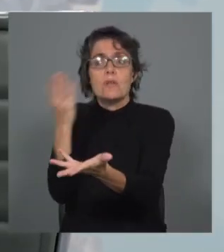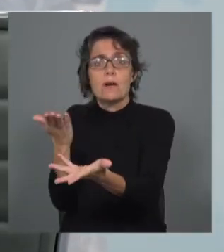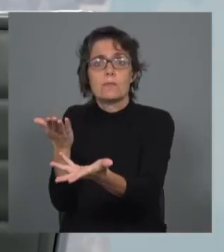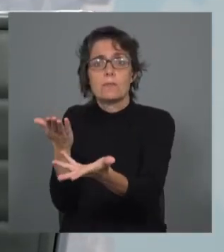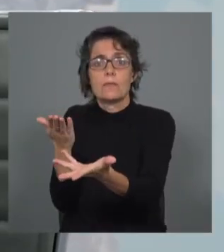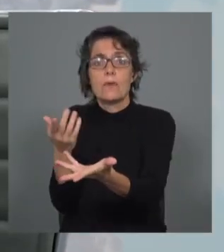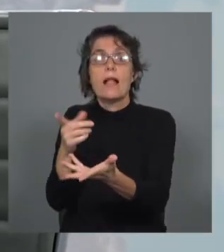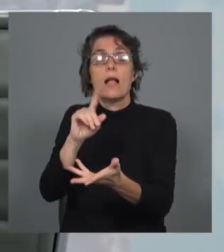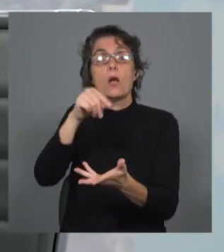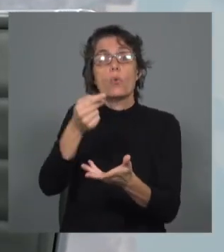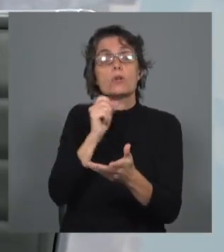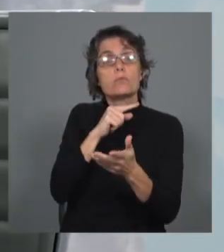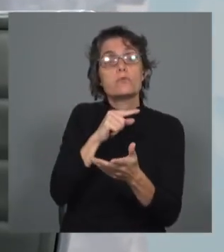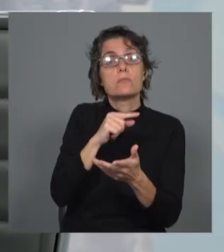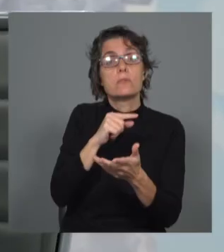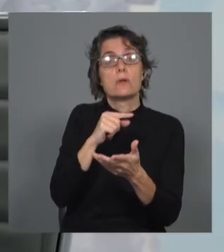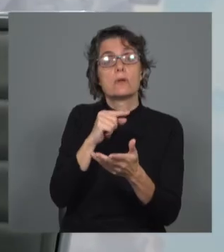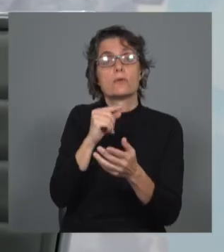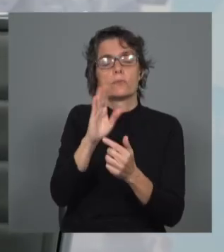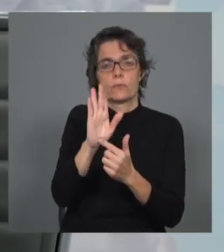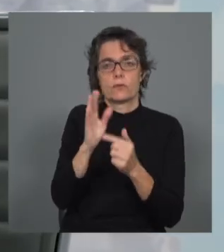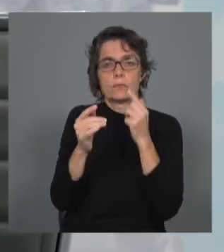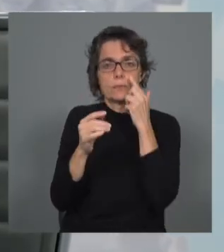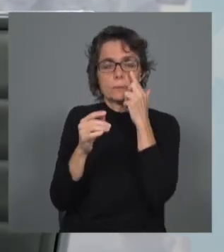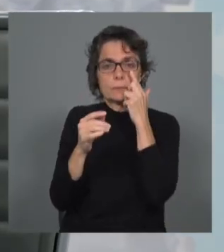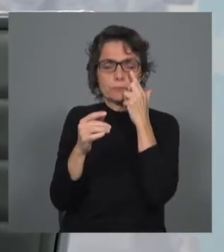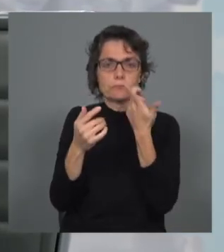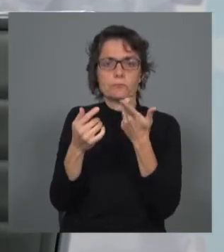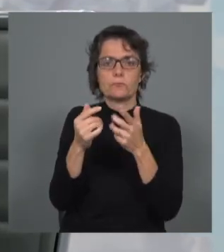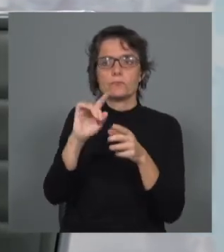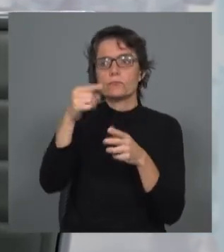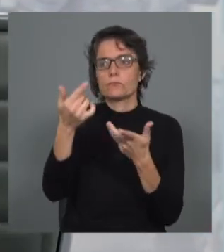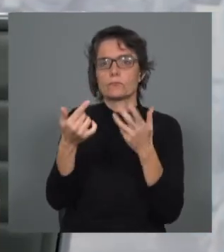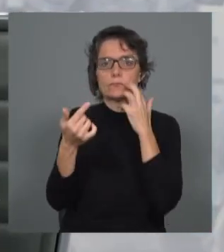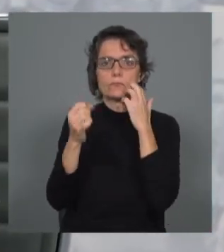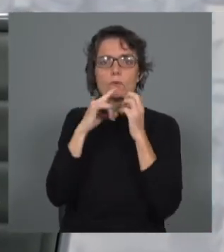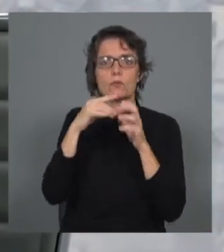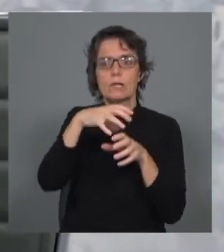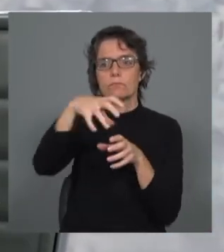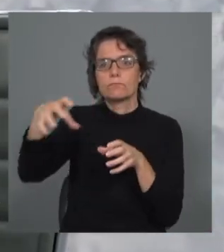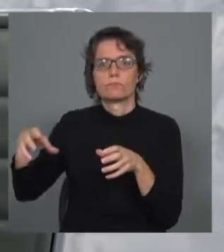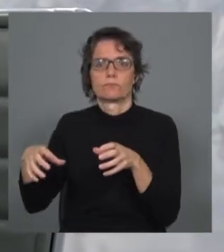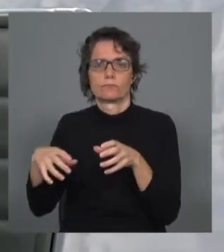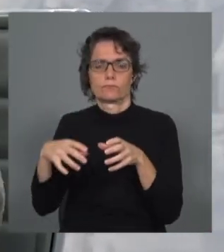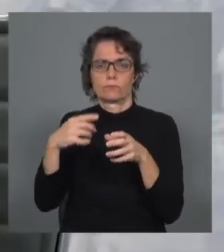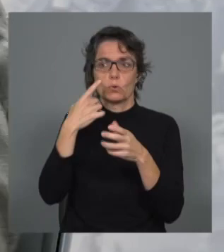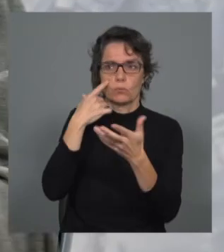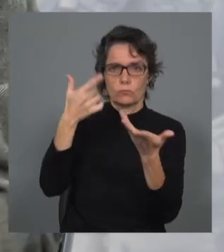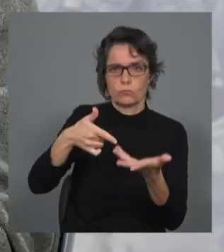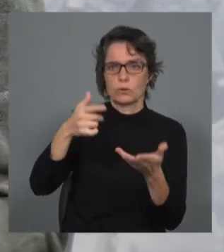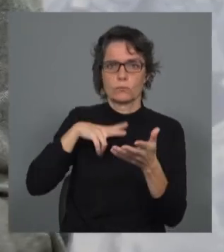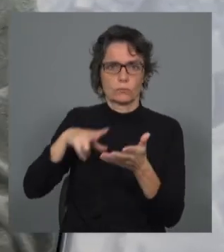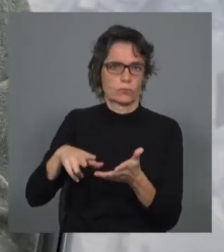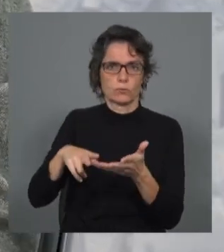outras alternativas que pudéssemos ter, como os outros Correios que existem reconhecidos em Portugal e que têm exatamente o